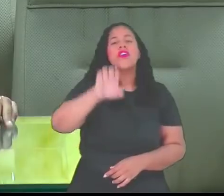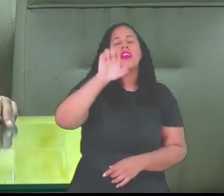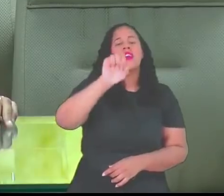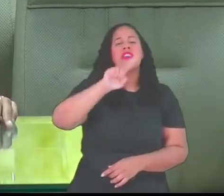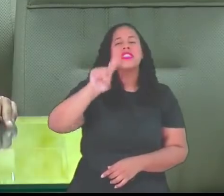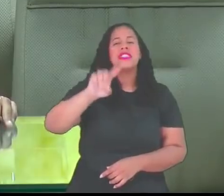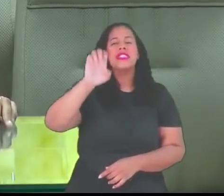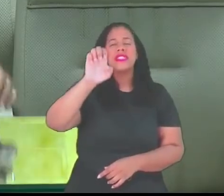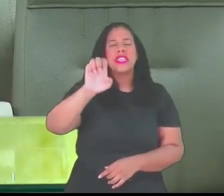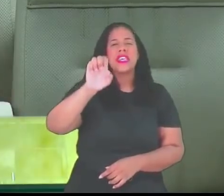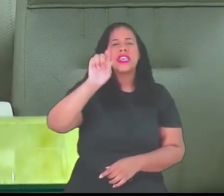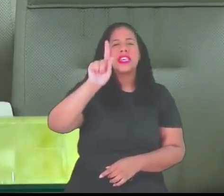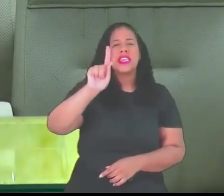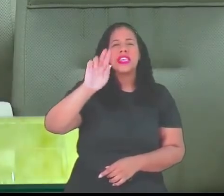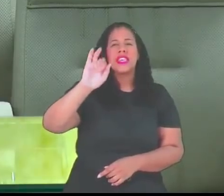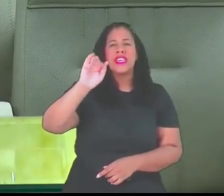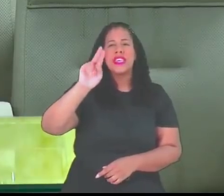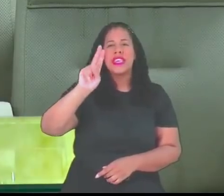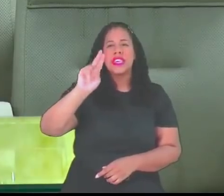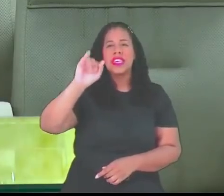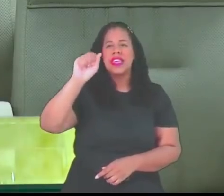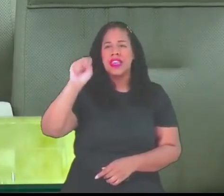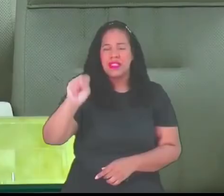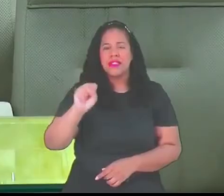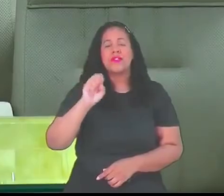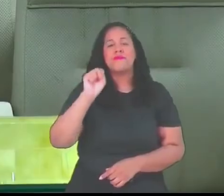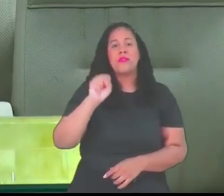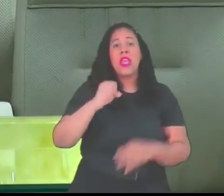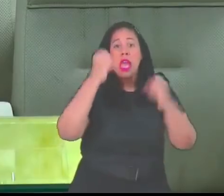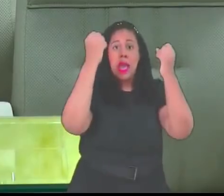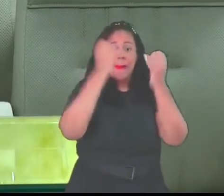A Bíblia diz que com 25 anos,